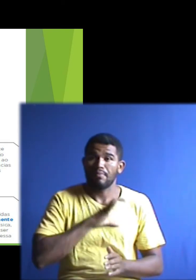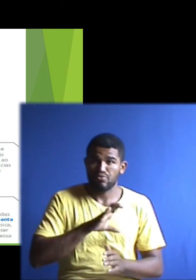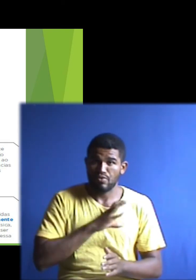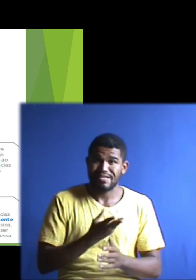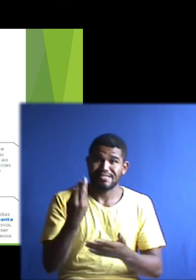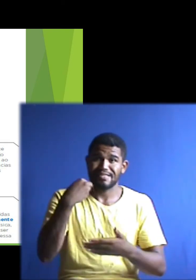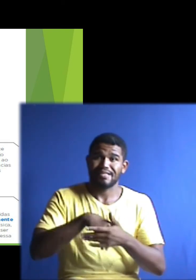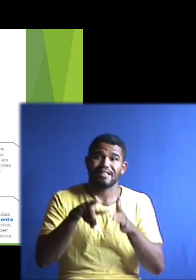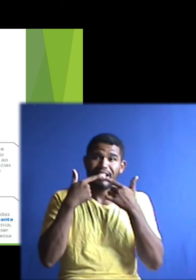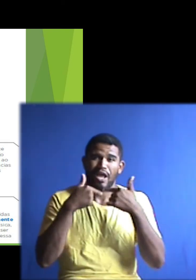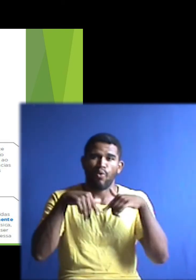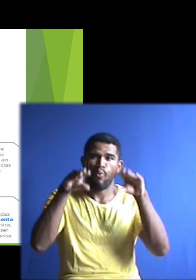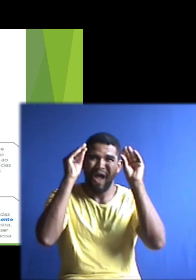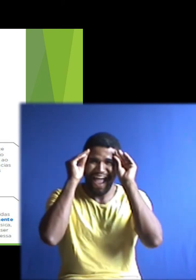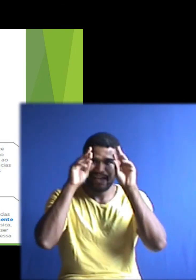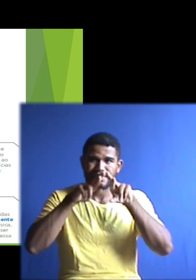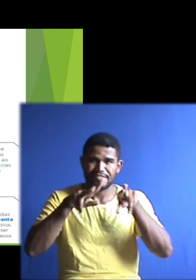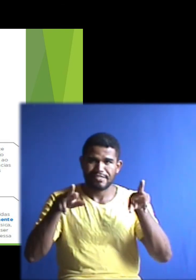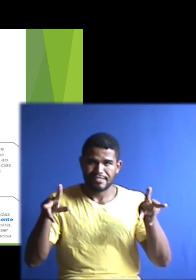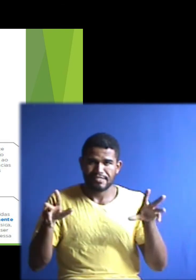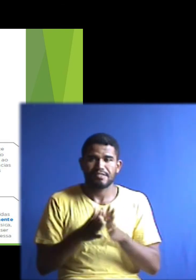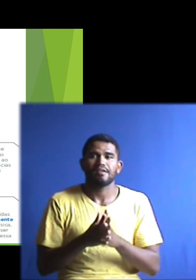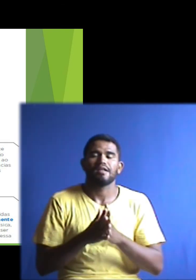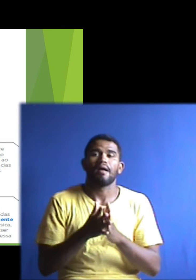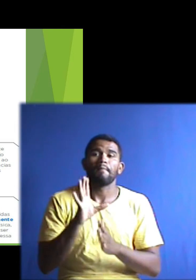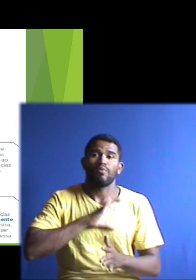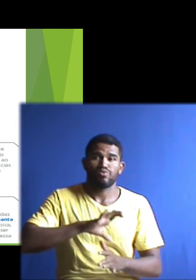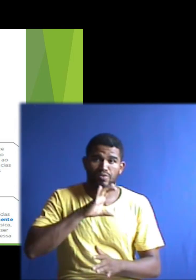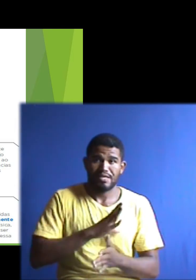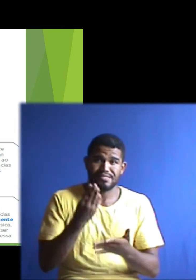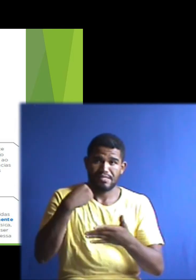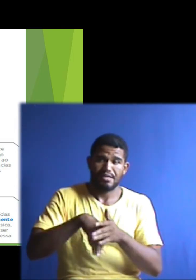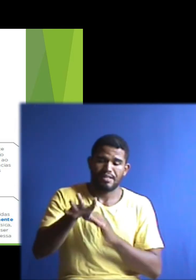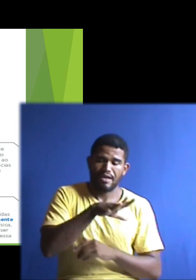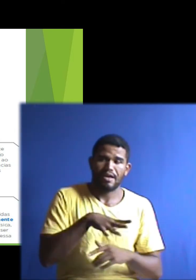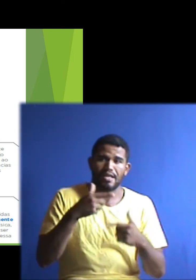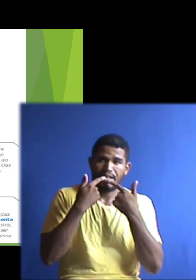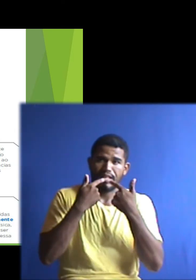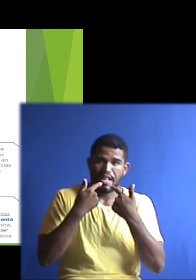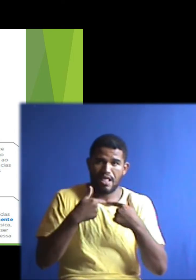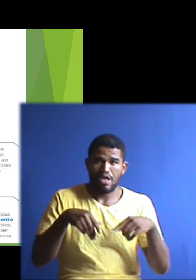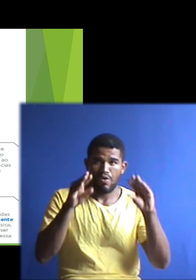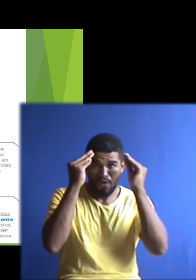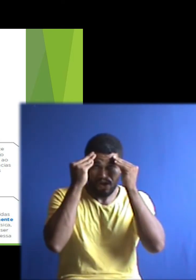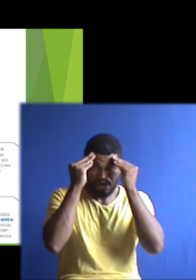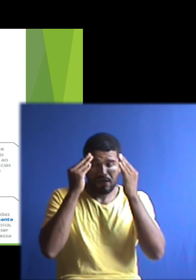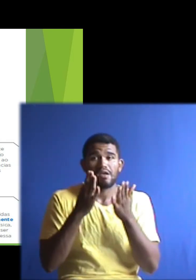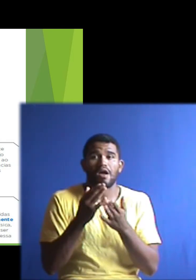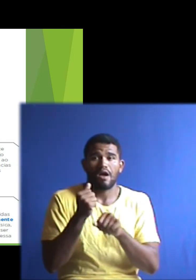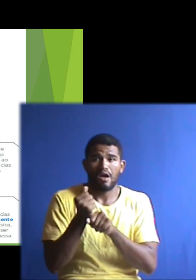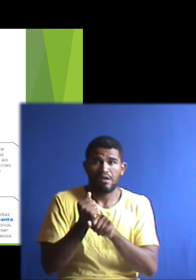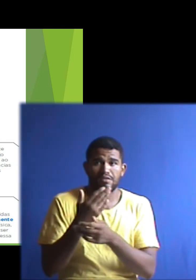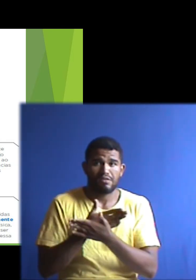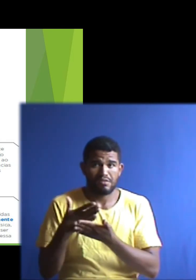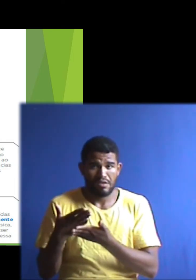das linguagens, tá? Então, a língua portuguesa, nos anos iniciais, nos anos finais, ela fica